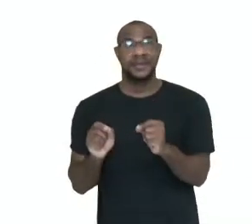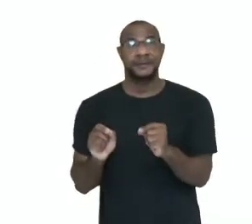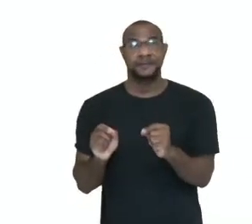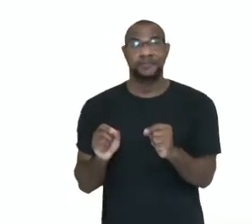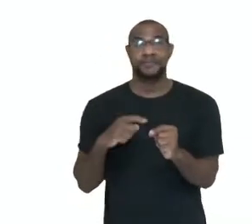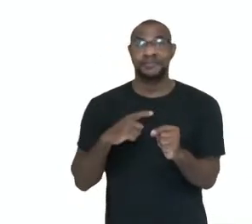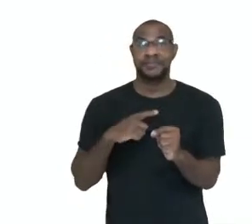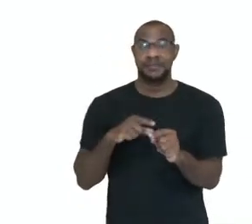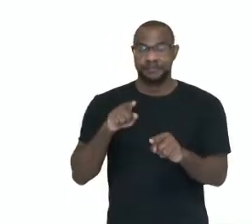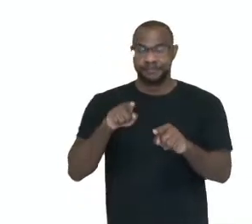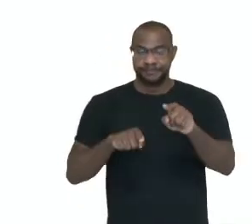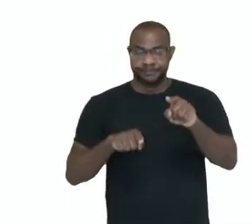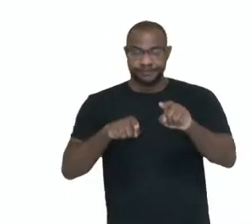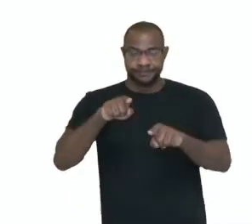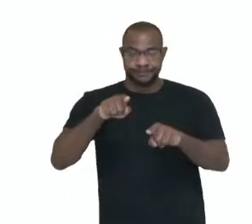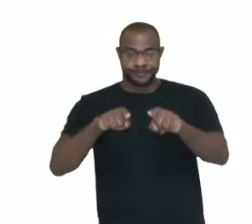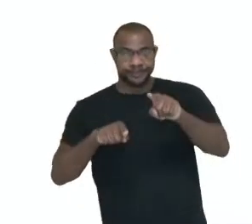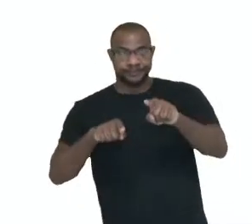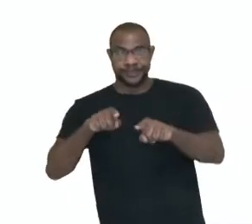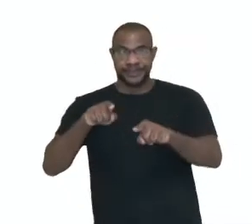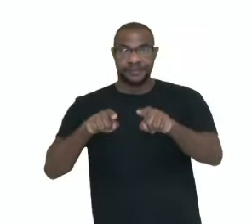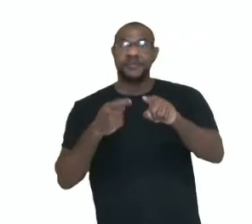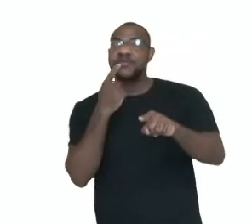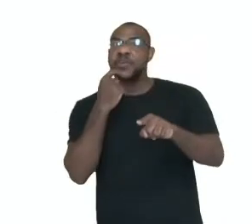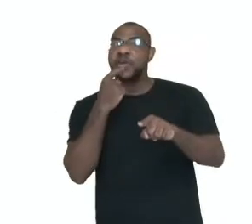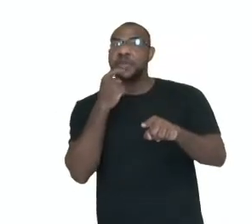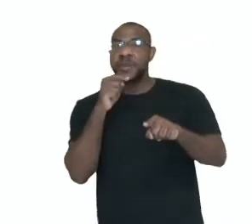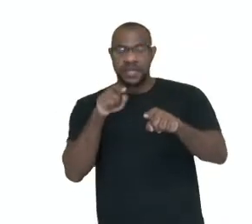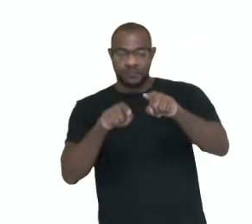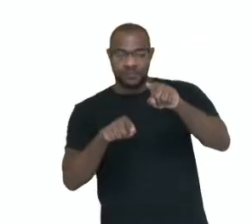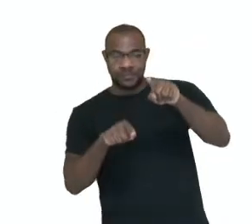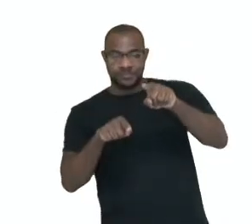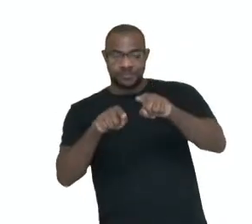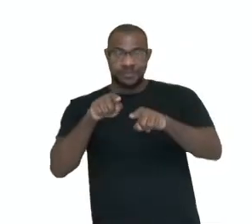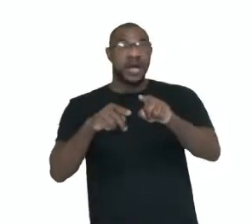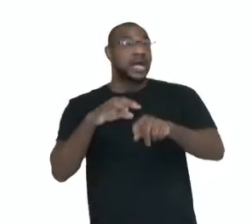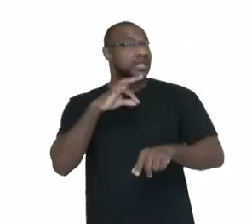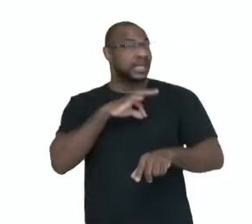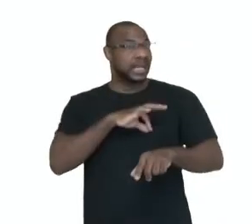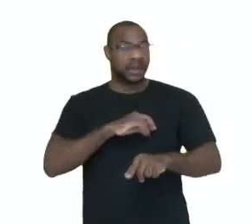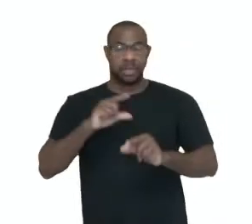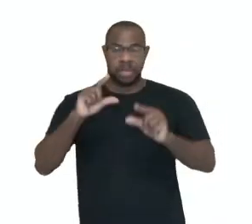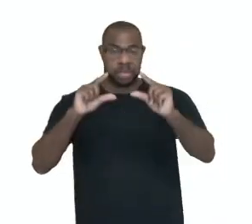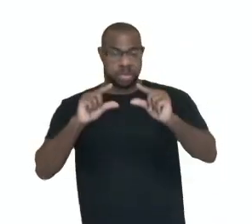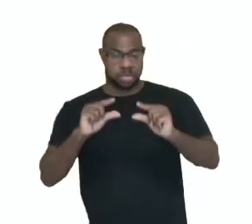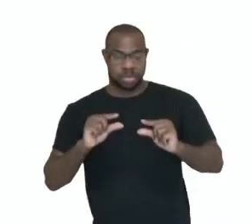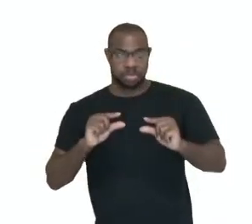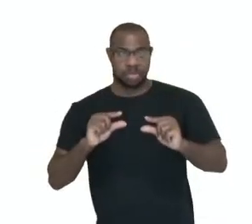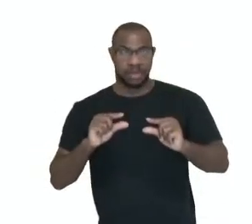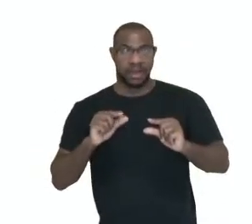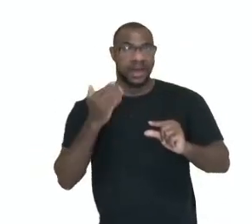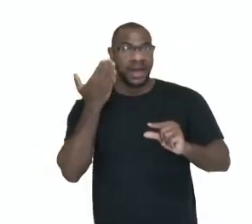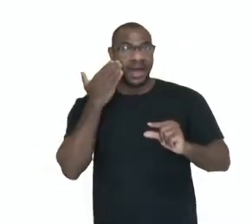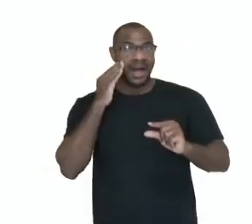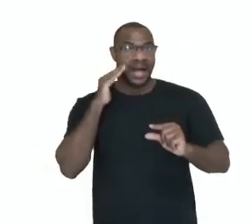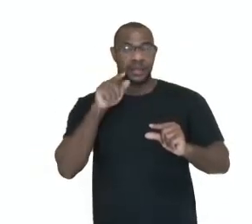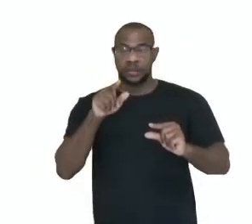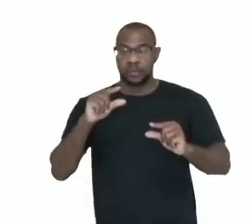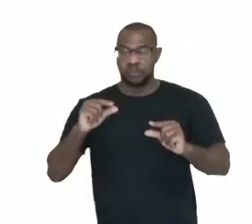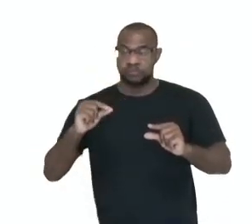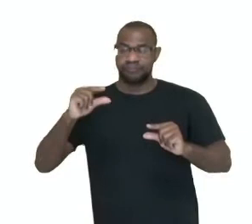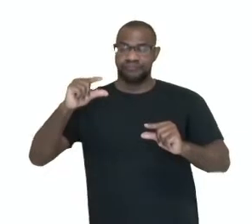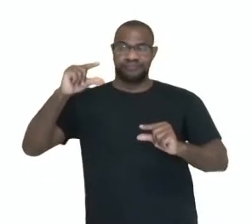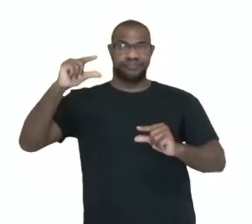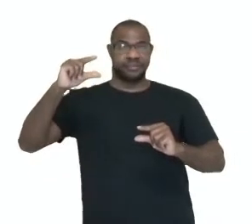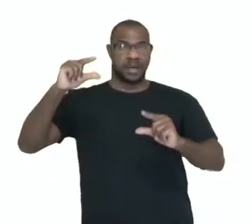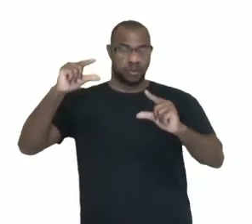uma oscilação de vermelho, no caso indicando aqui salários diminuindo, em azul salários aumentando. E